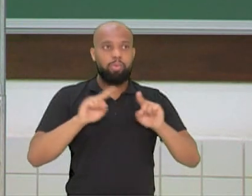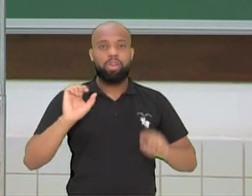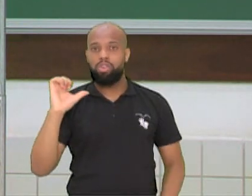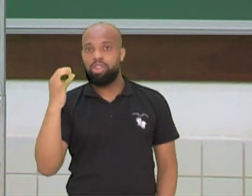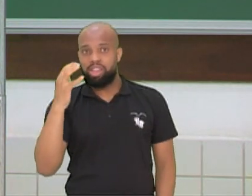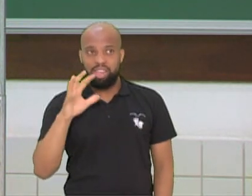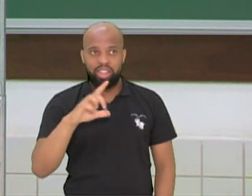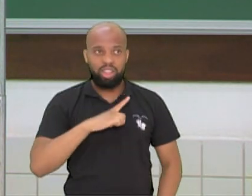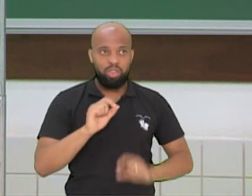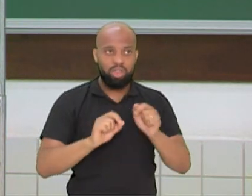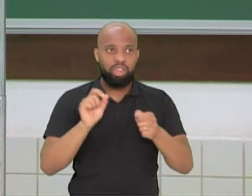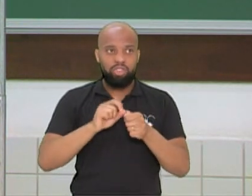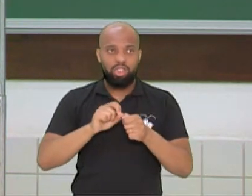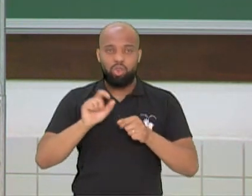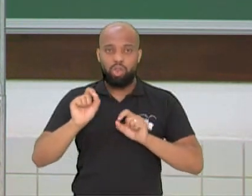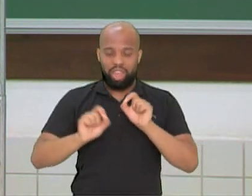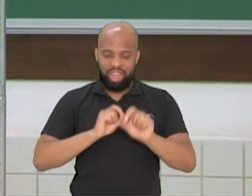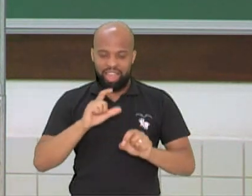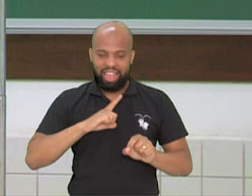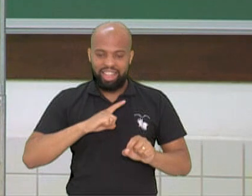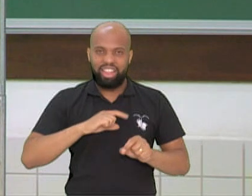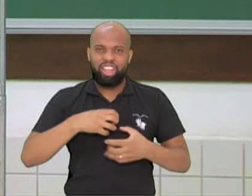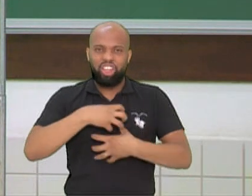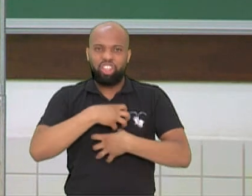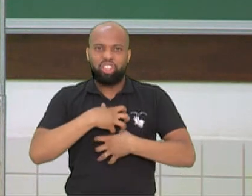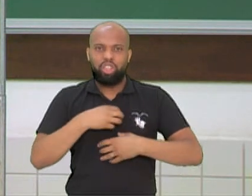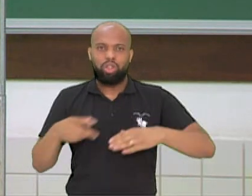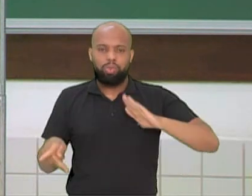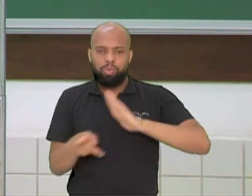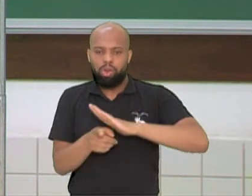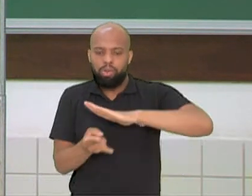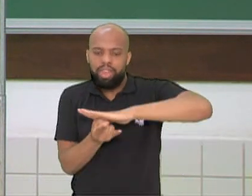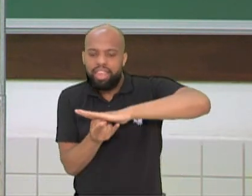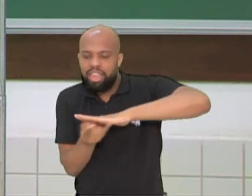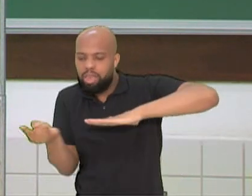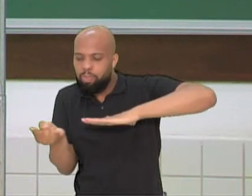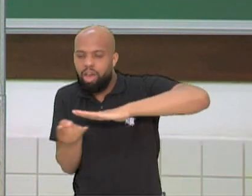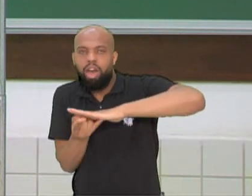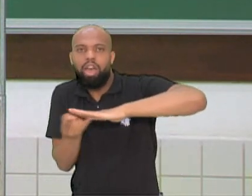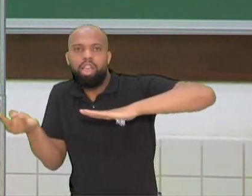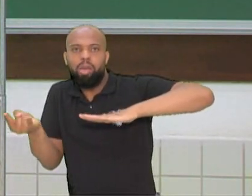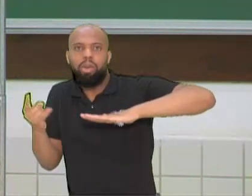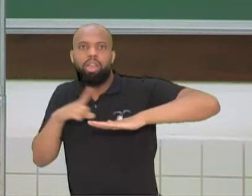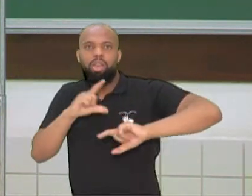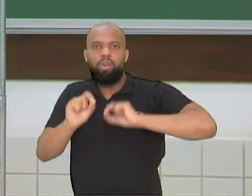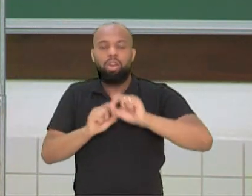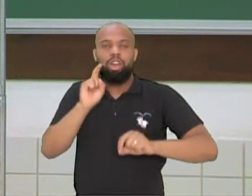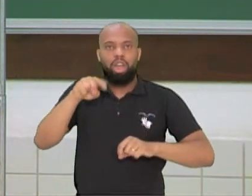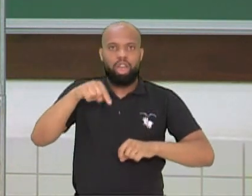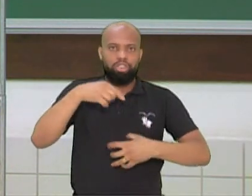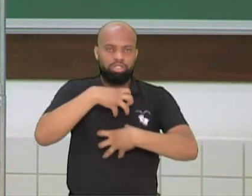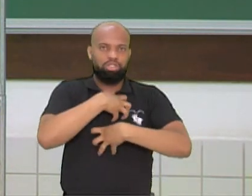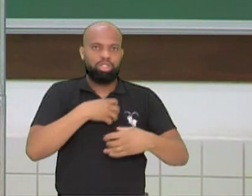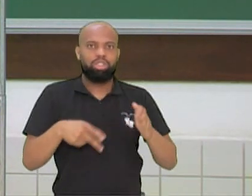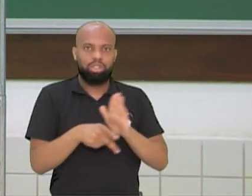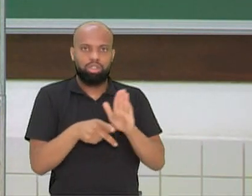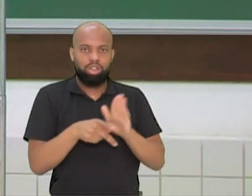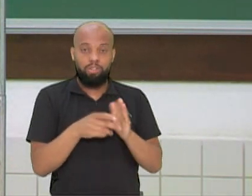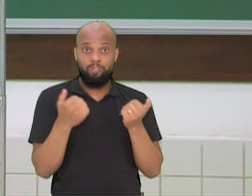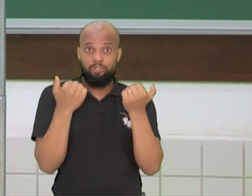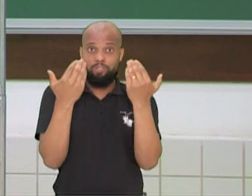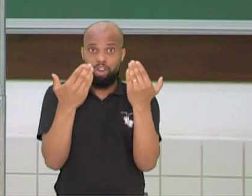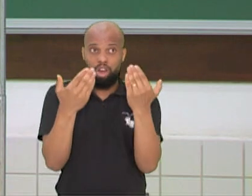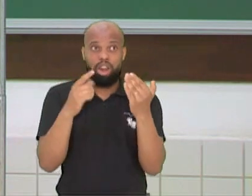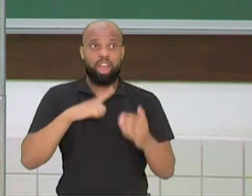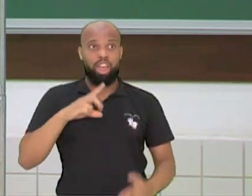eu preciso rotacionar o ímã. E da onde que eu tiro essa energia para rotacionar o ímã? Uma energia externa, uma fonte motriz. No